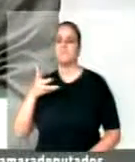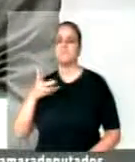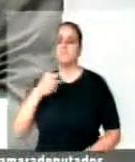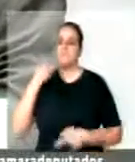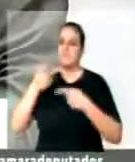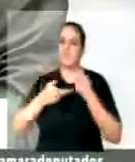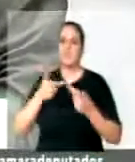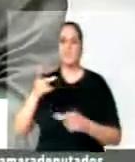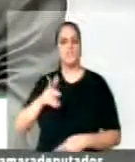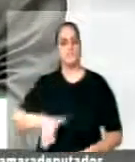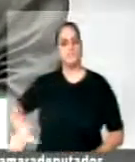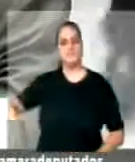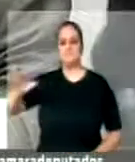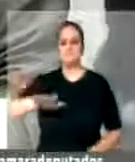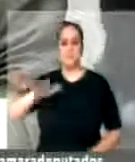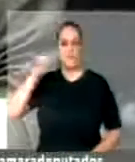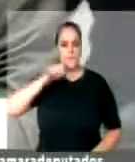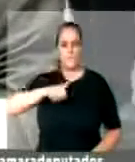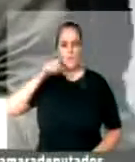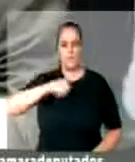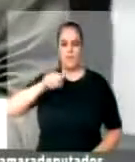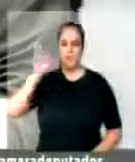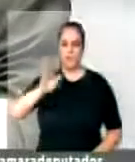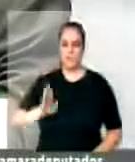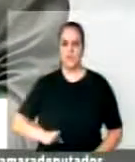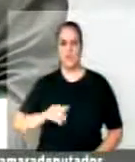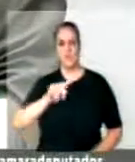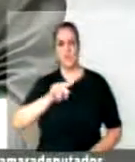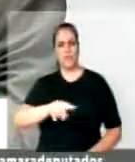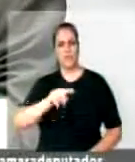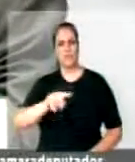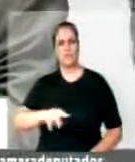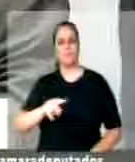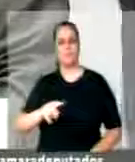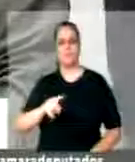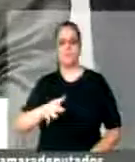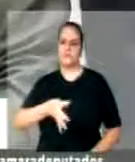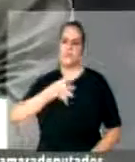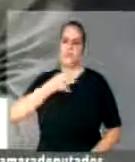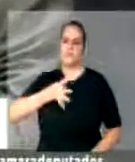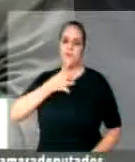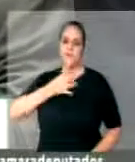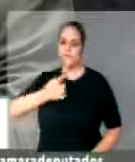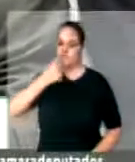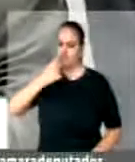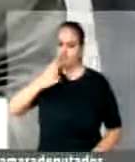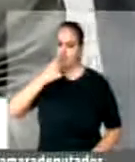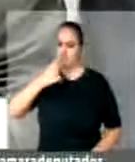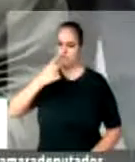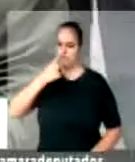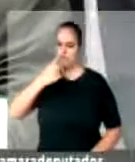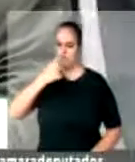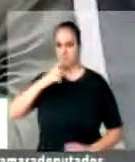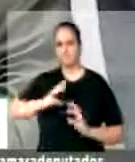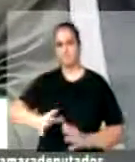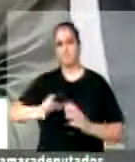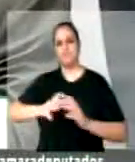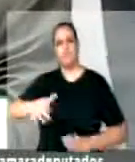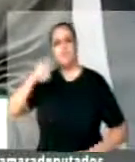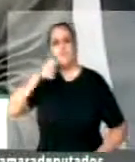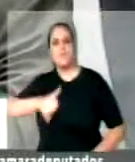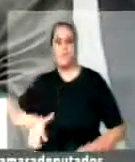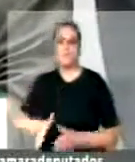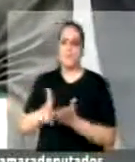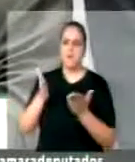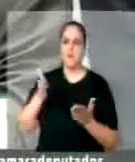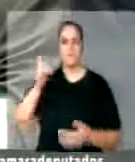sua origem negra, de esquerda, que trabalha exatamente em defesa dos vulneráveis.